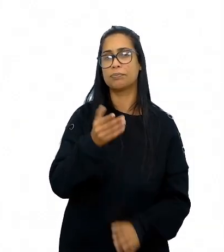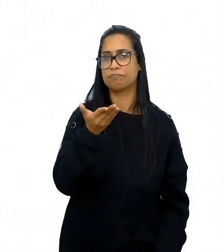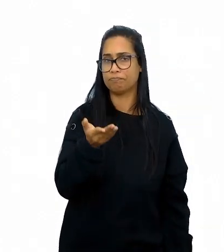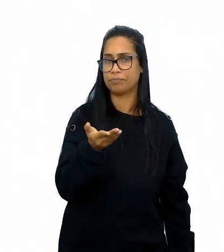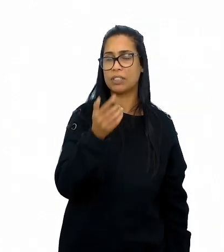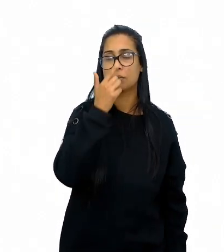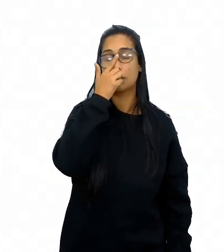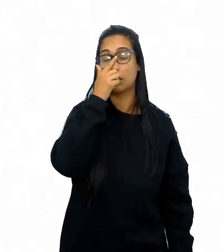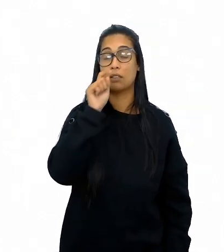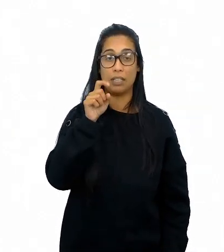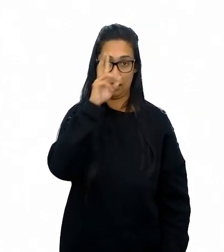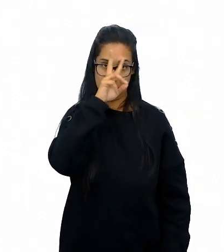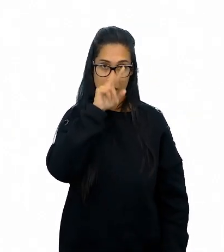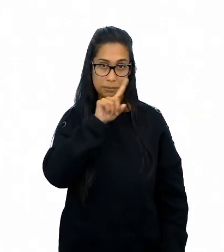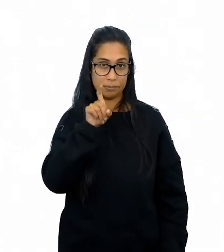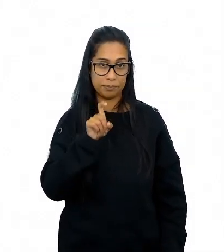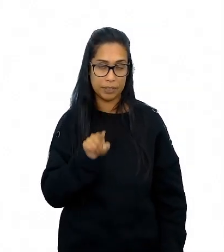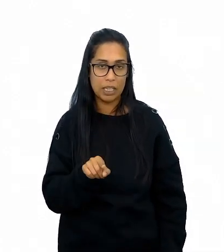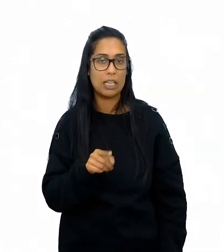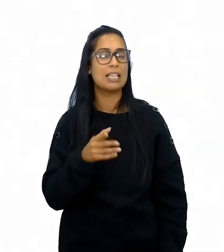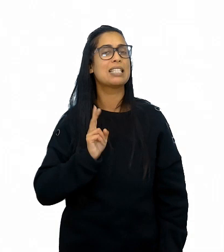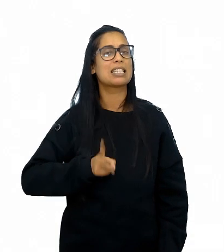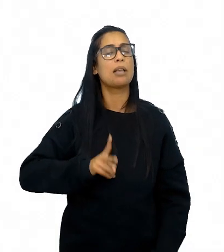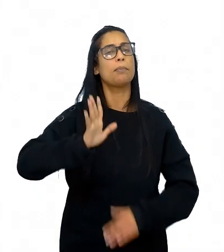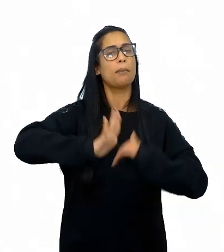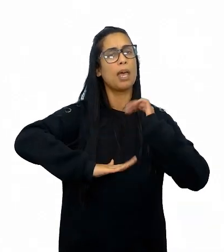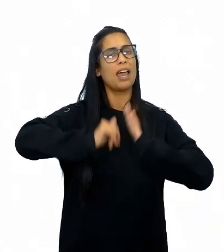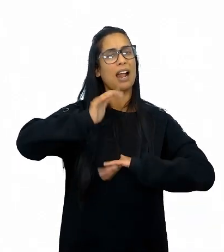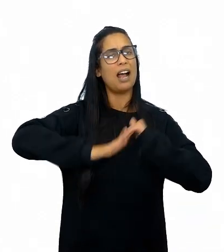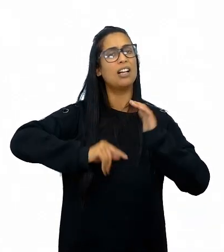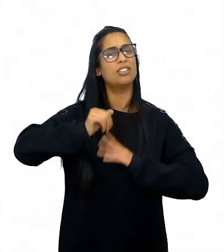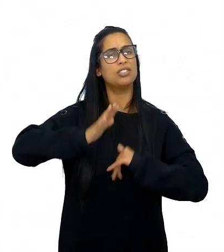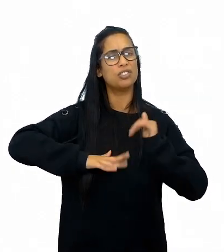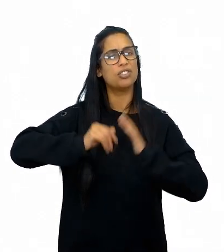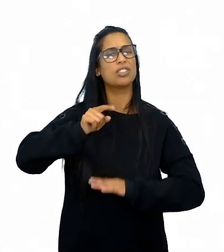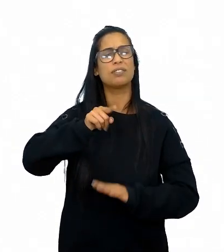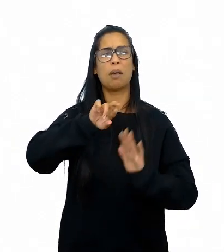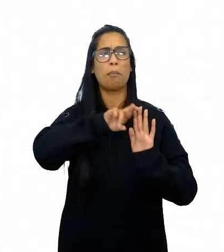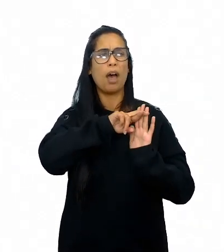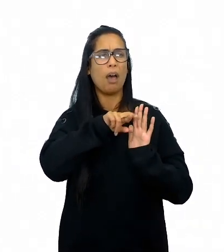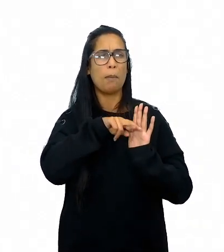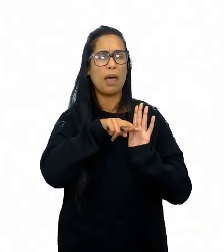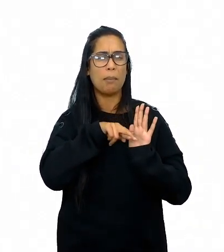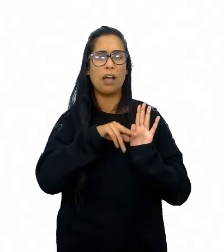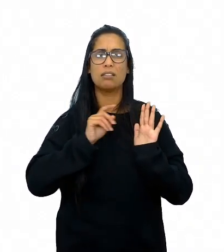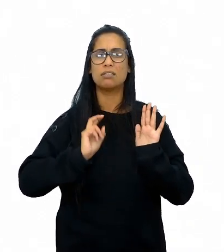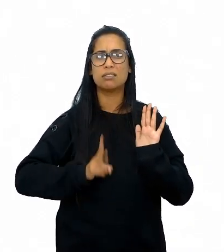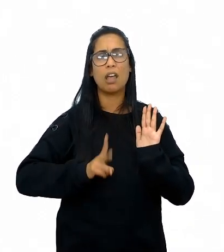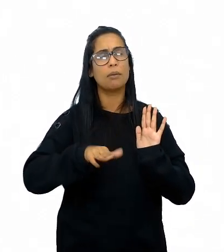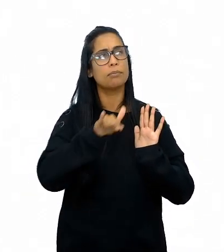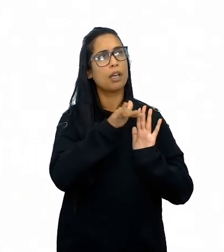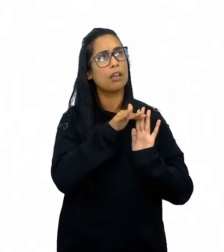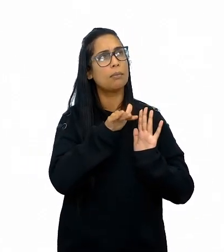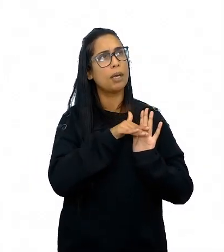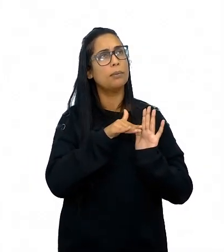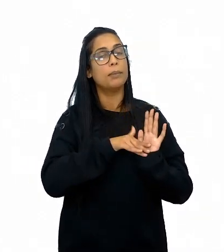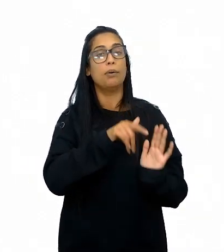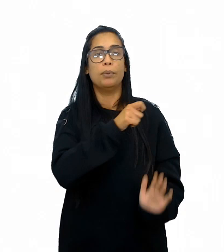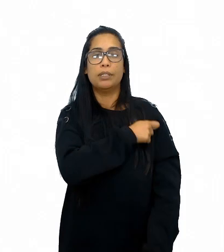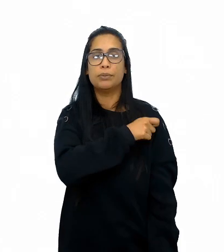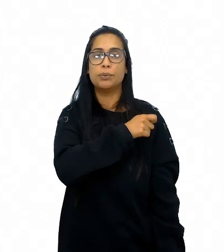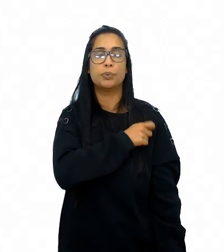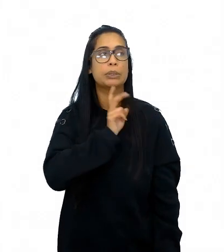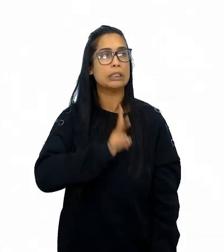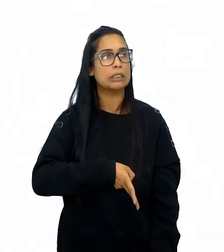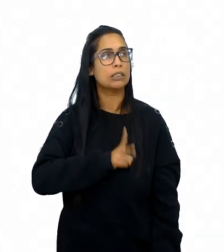que toda prática experimental, aquela prática que a gente segue um roteirinho, o aluno é dado esse roteiro para esse aluno,